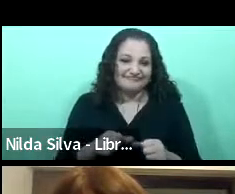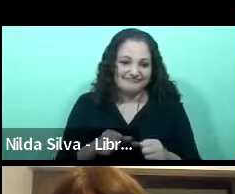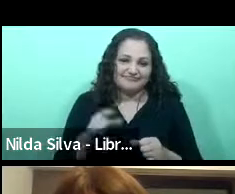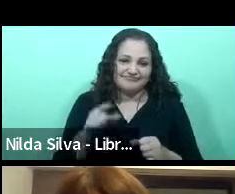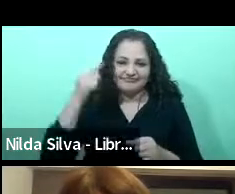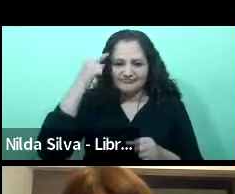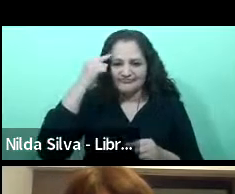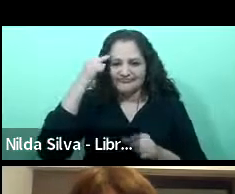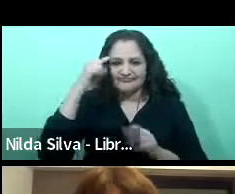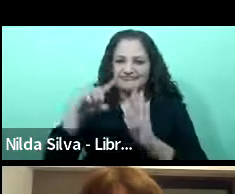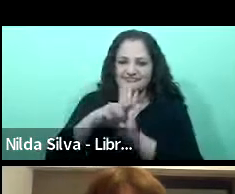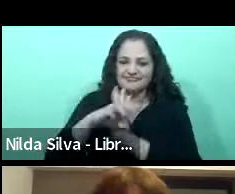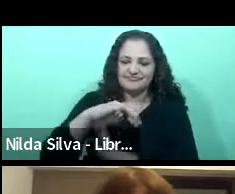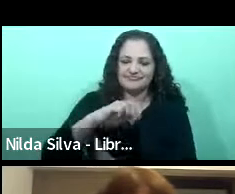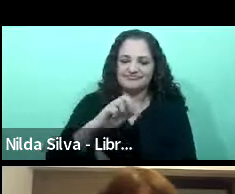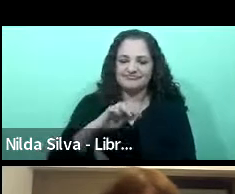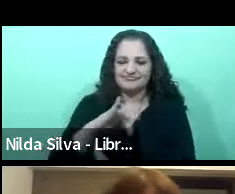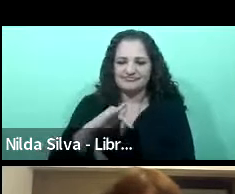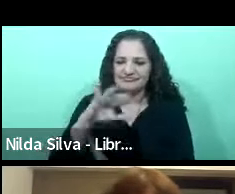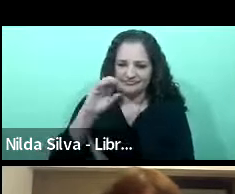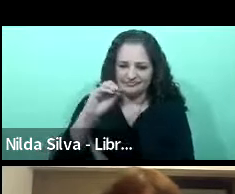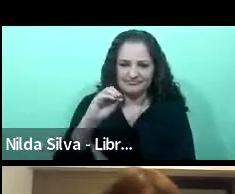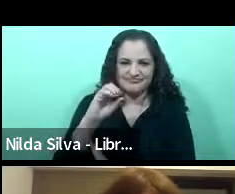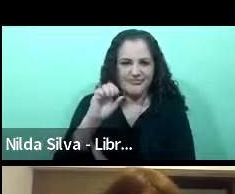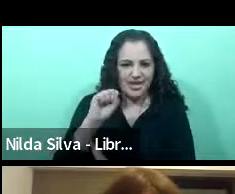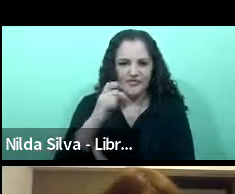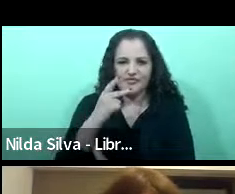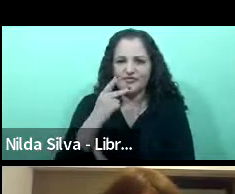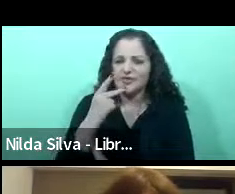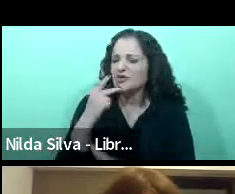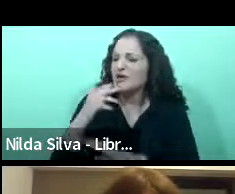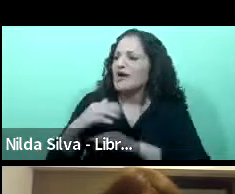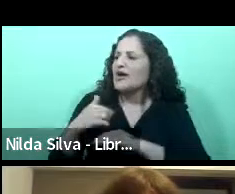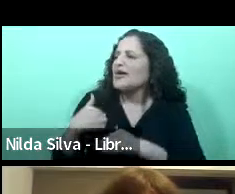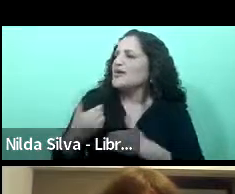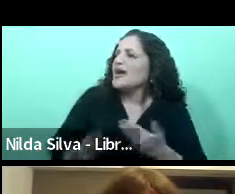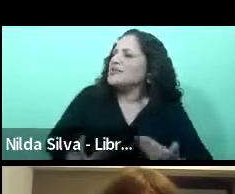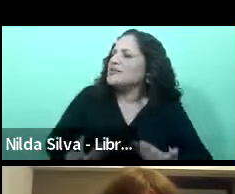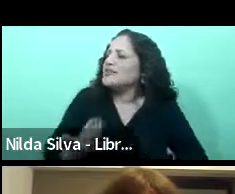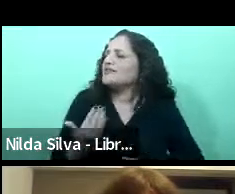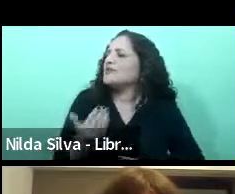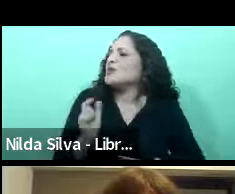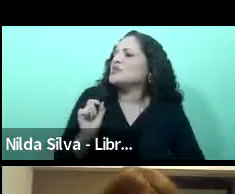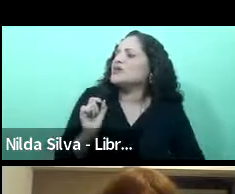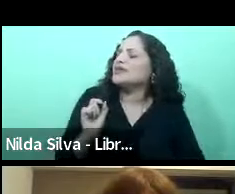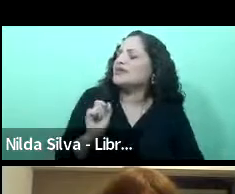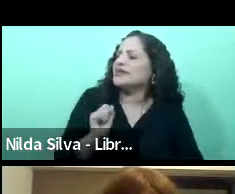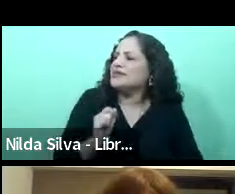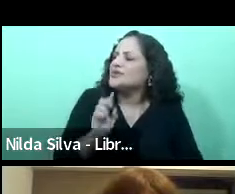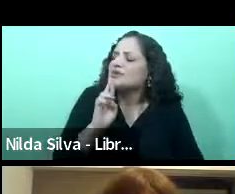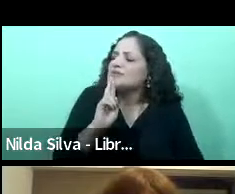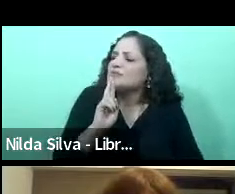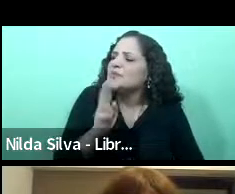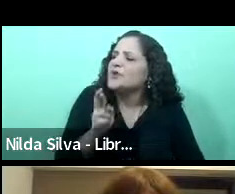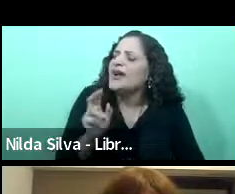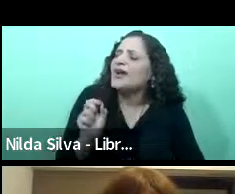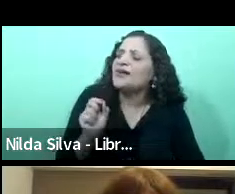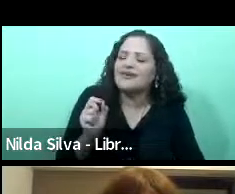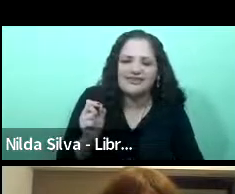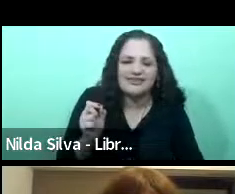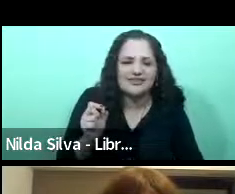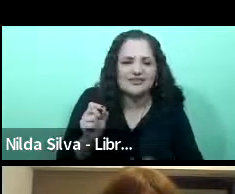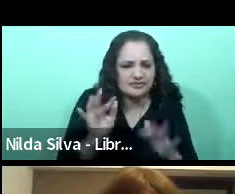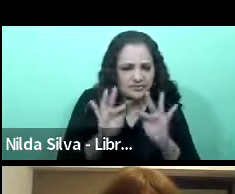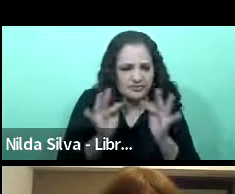o Marcos bem disse, a serviço de quê, em resposta ao que eu estou fazendo isso, não é